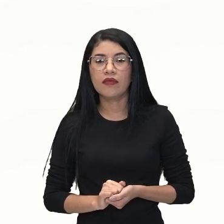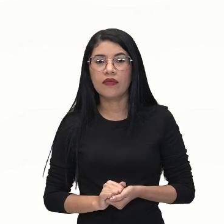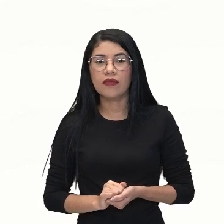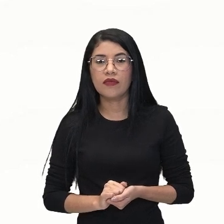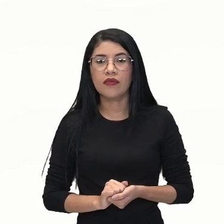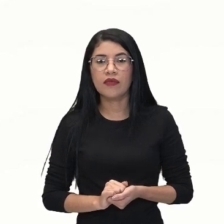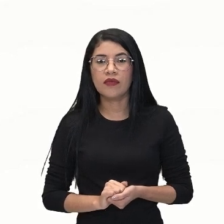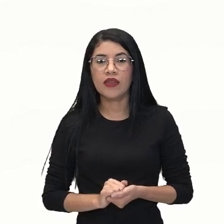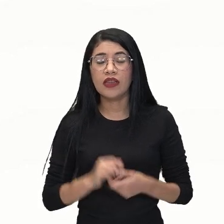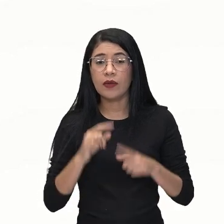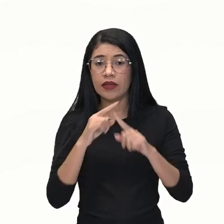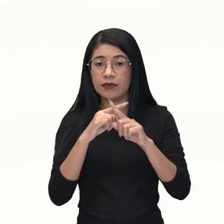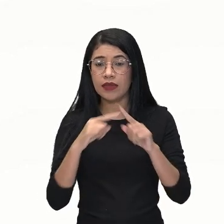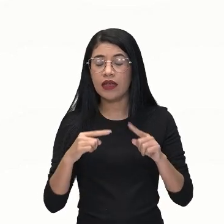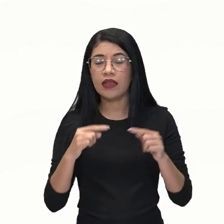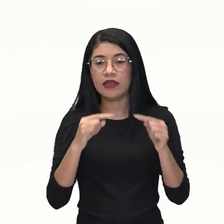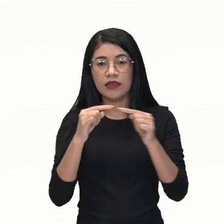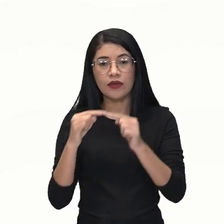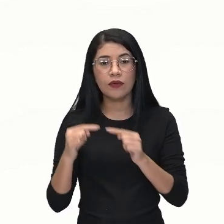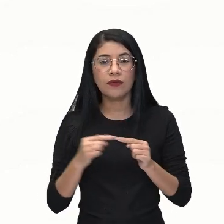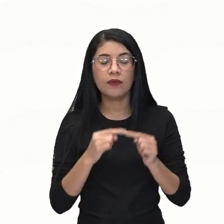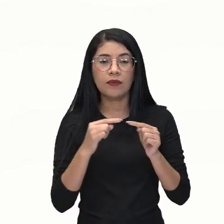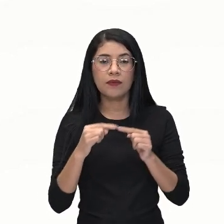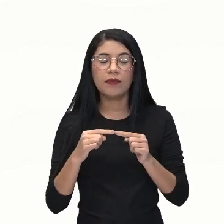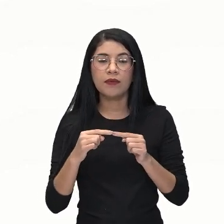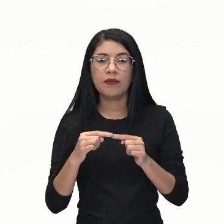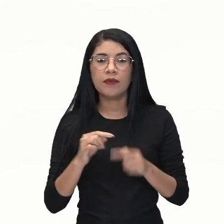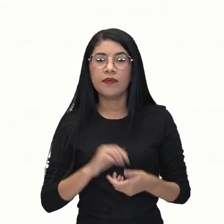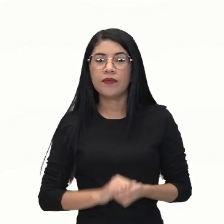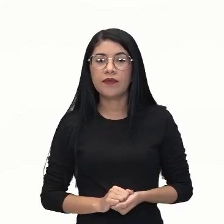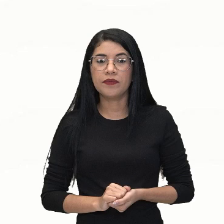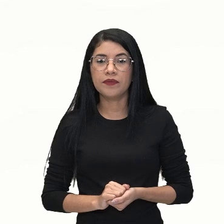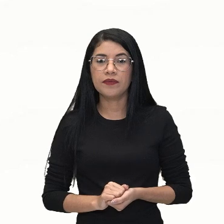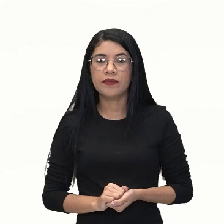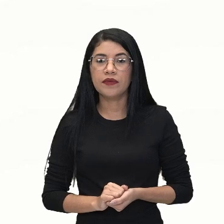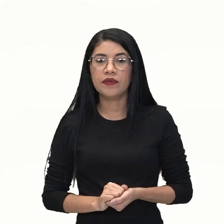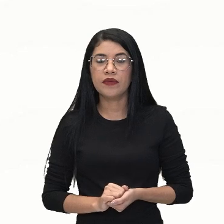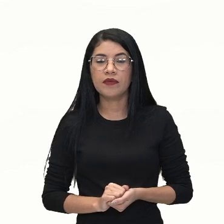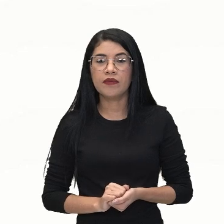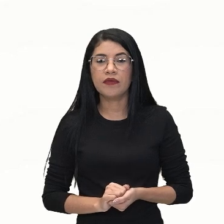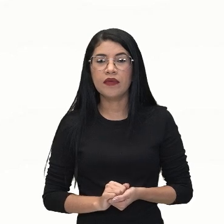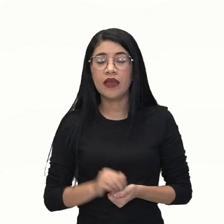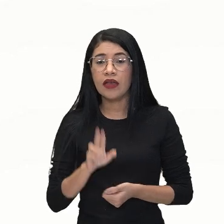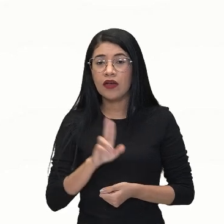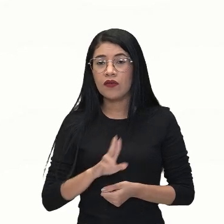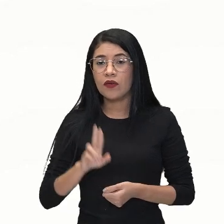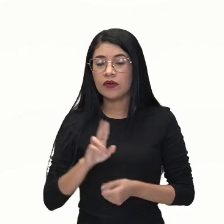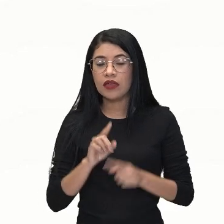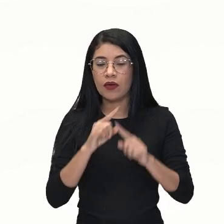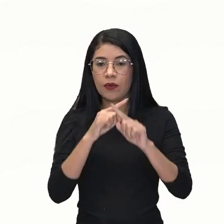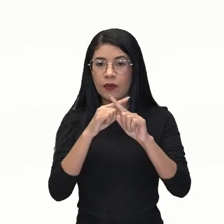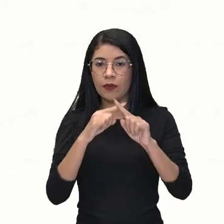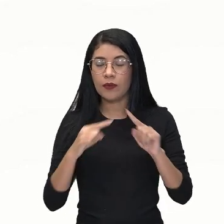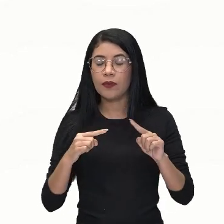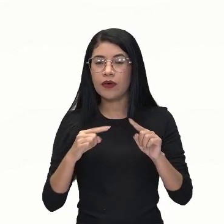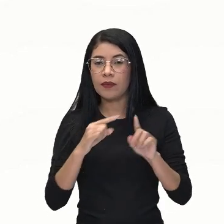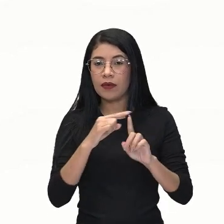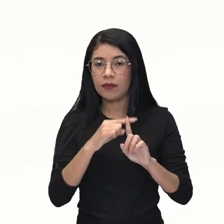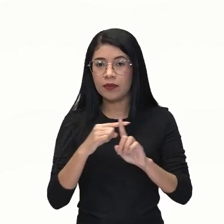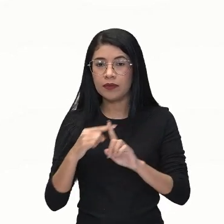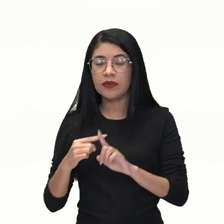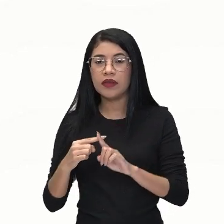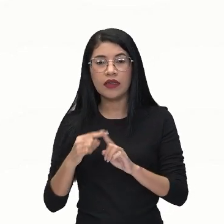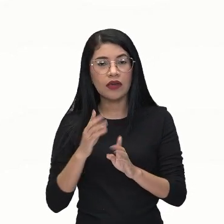né, são grandezas diretamente proporcionais. Então, eu posso fazer a multiplicação aqui em forma de x, que eu vou chegar no